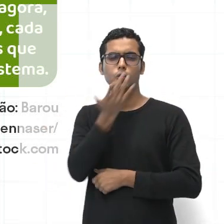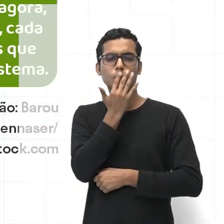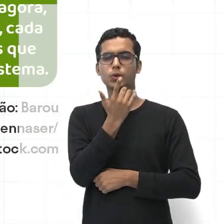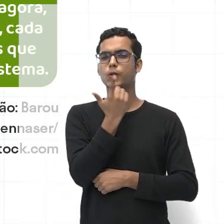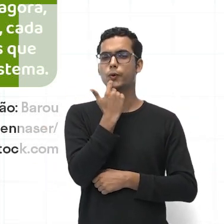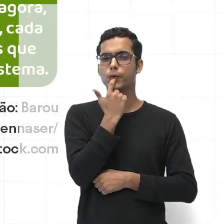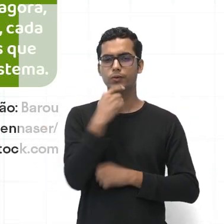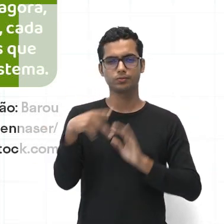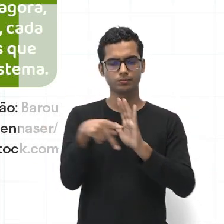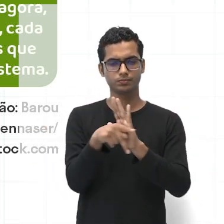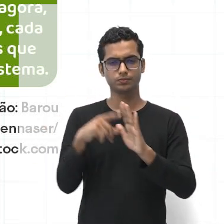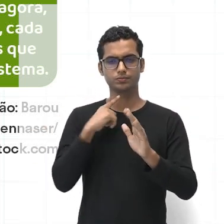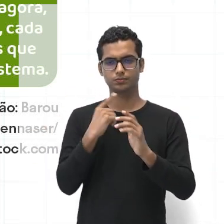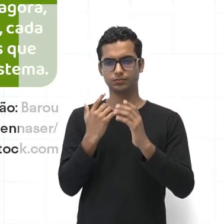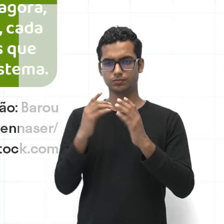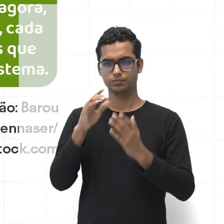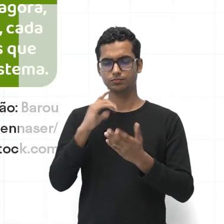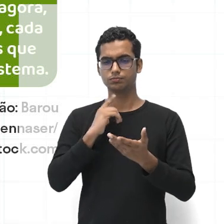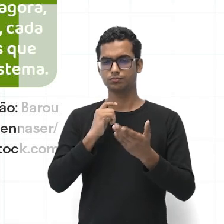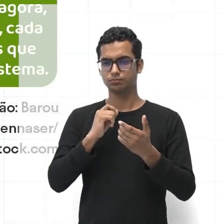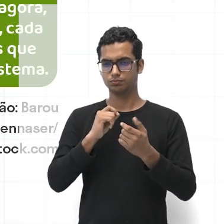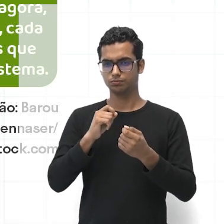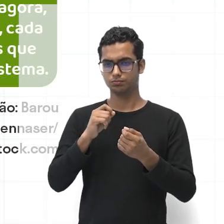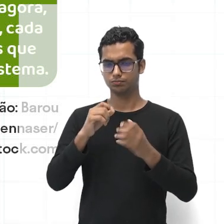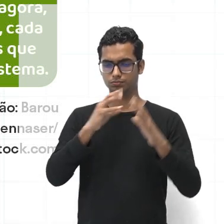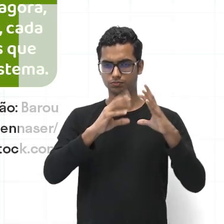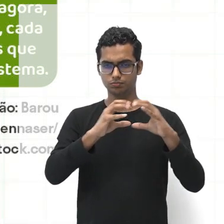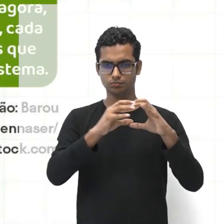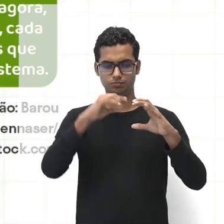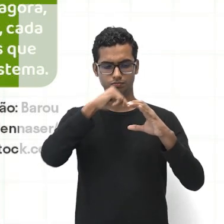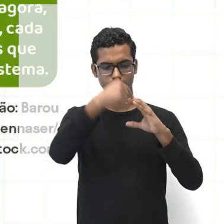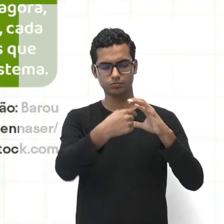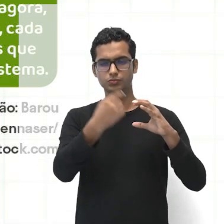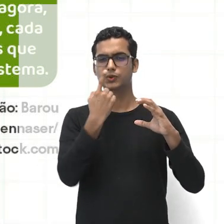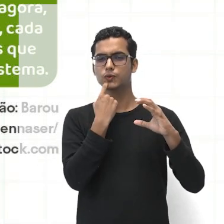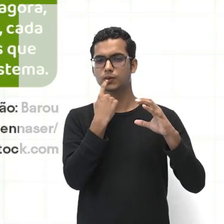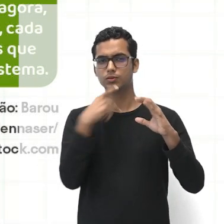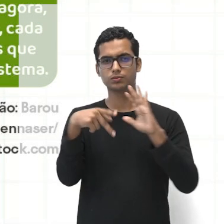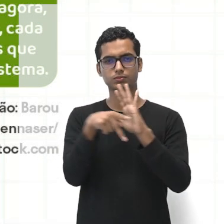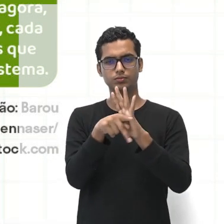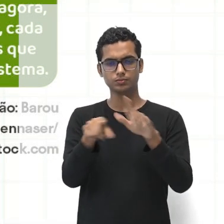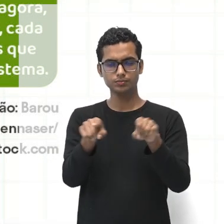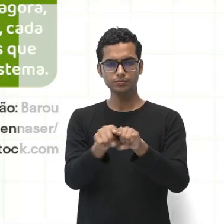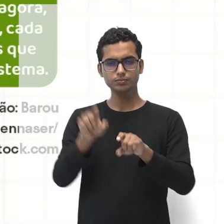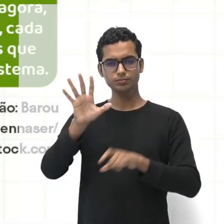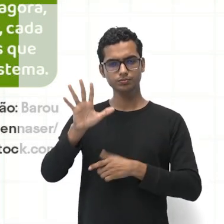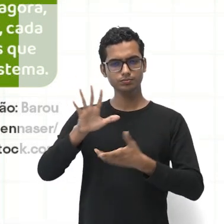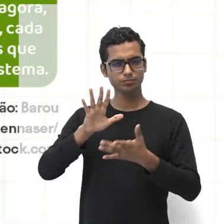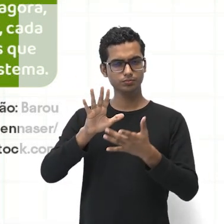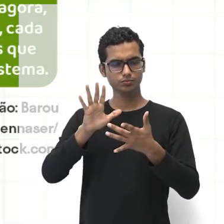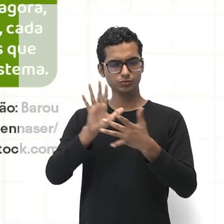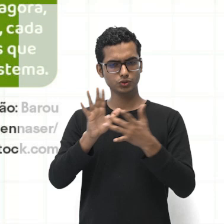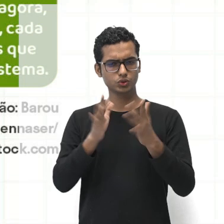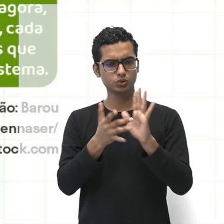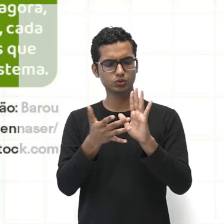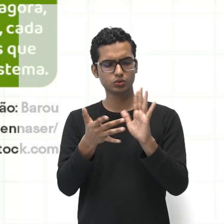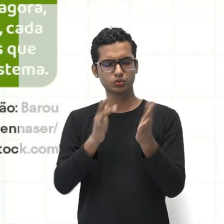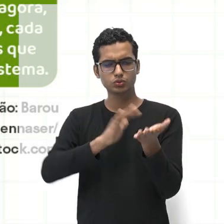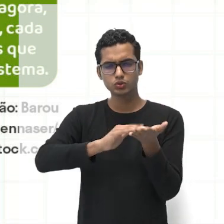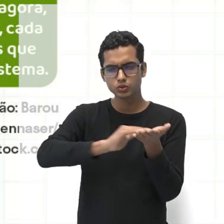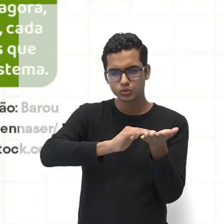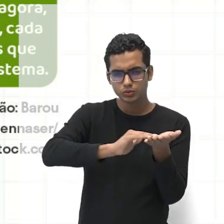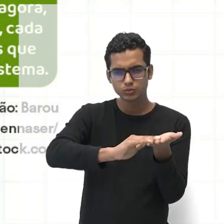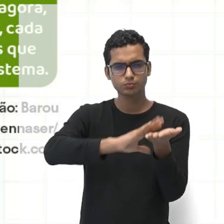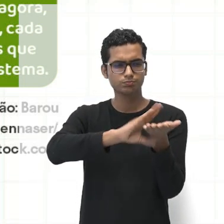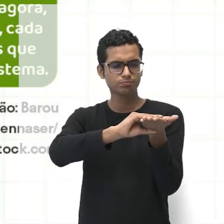nós temos a área destacada responsável pelo tato, né? Pela sensibilidade, pelo